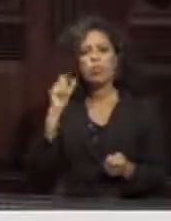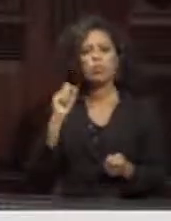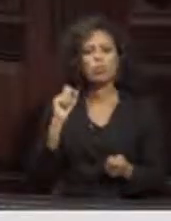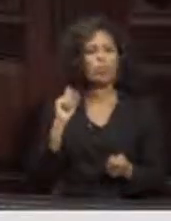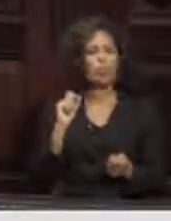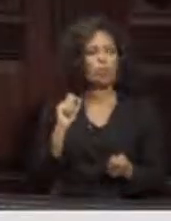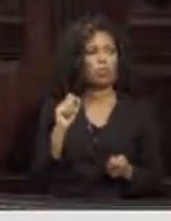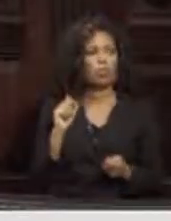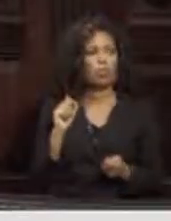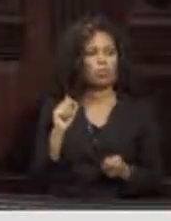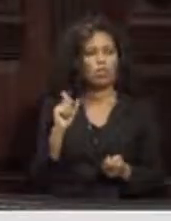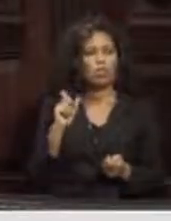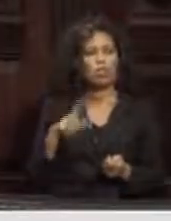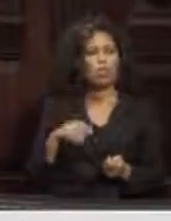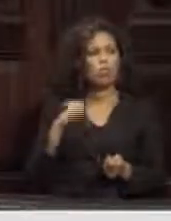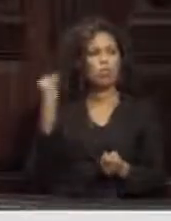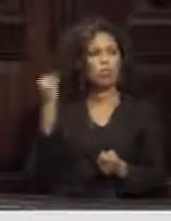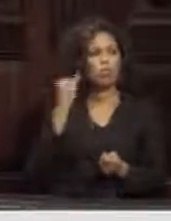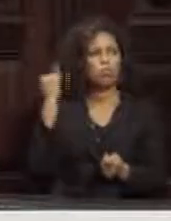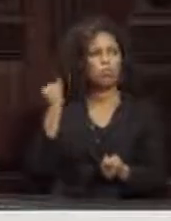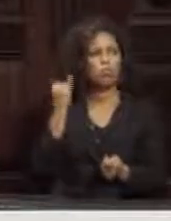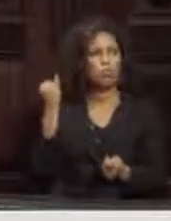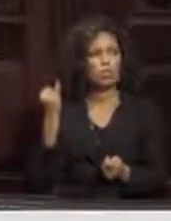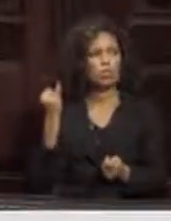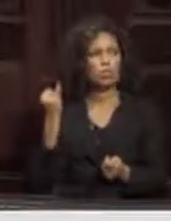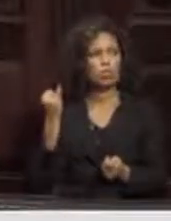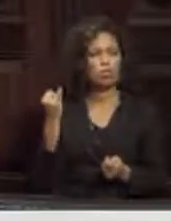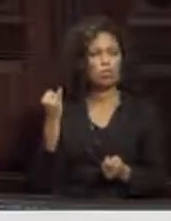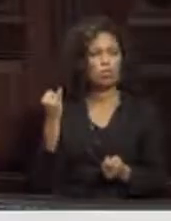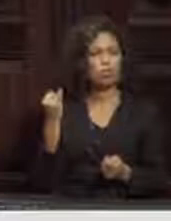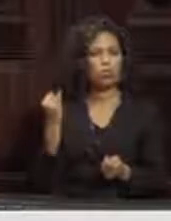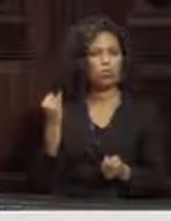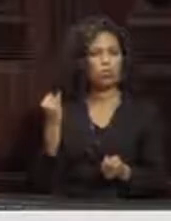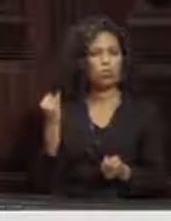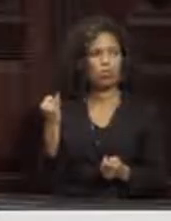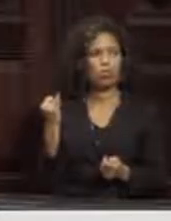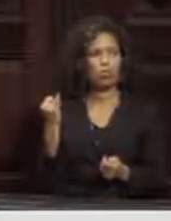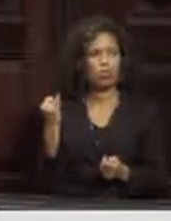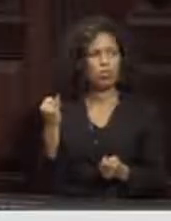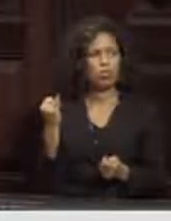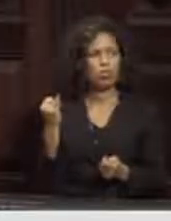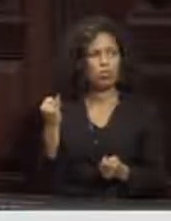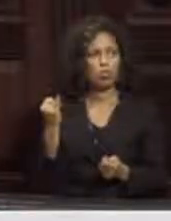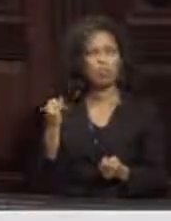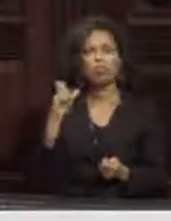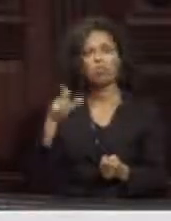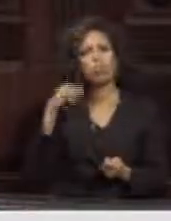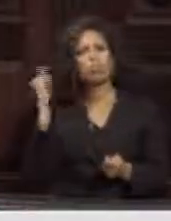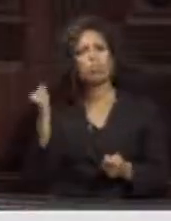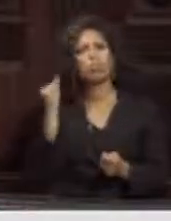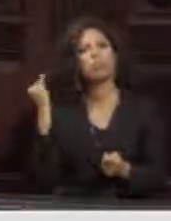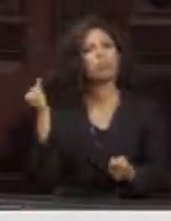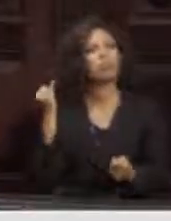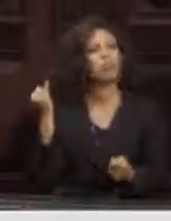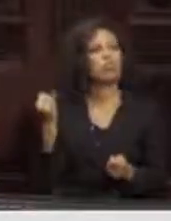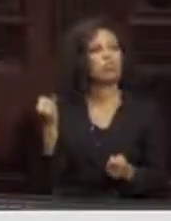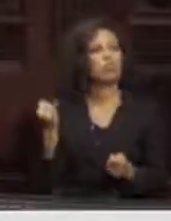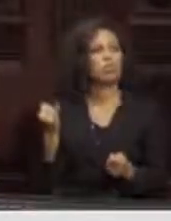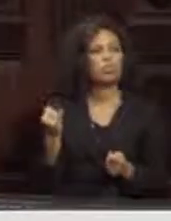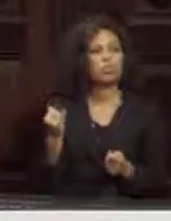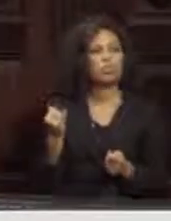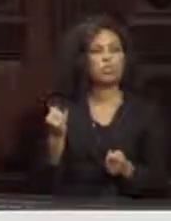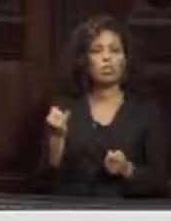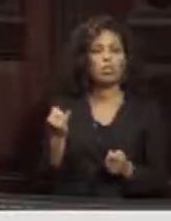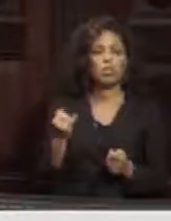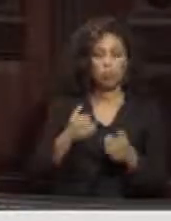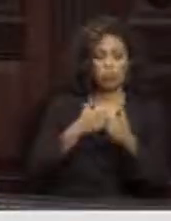papel importante, desde que haja um governo que considere como importante a questão do transporte de